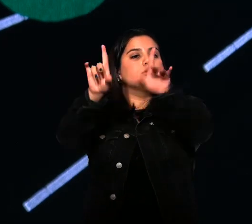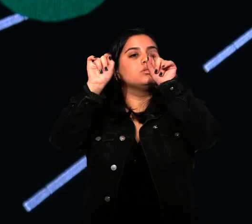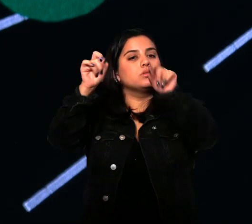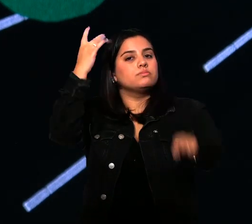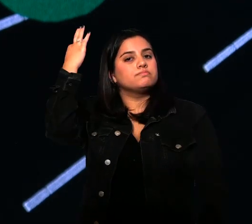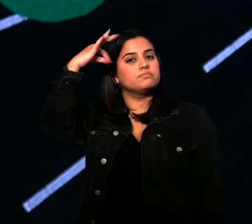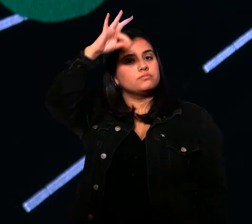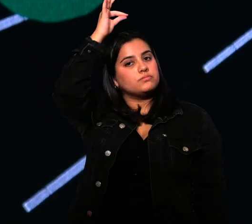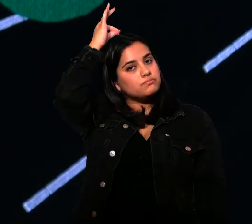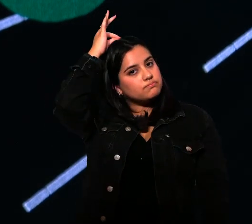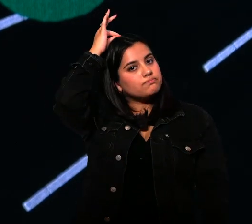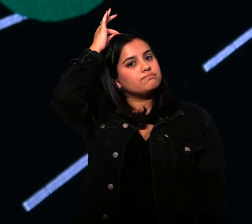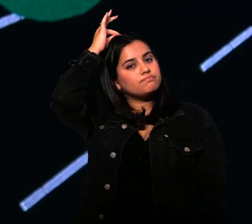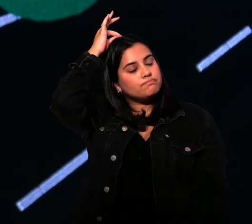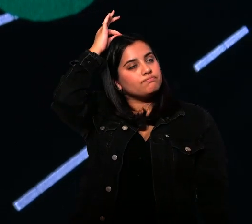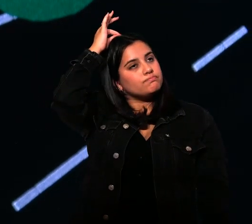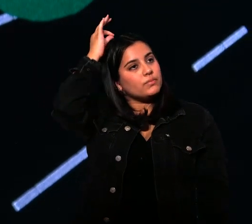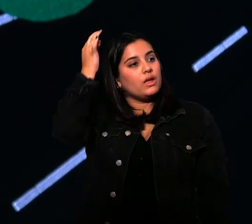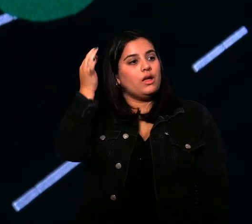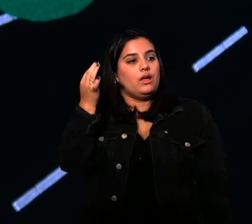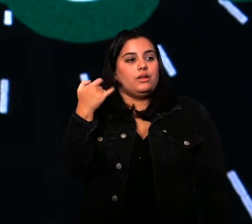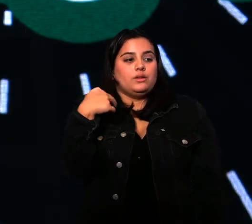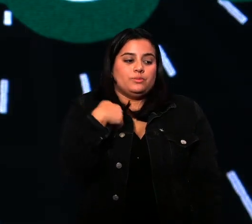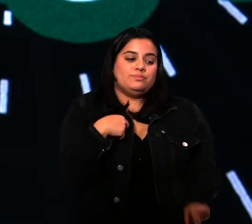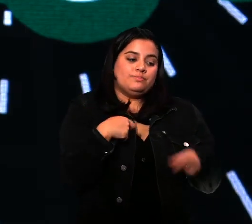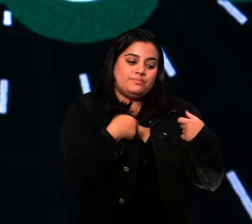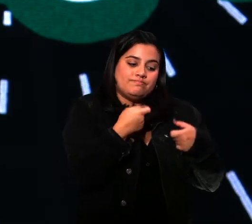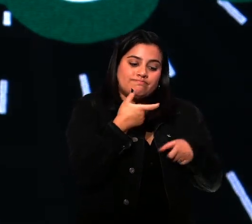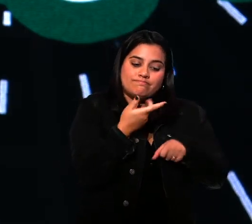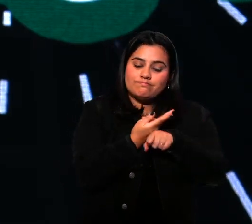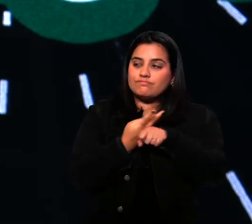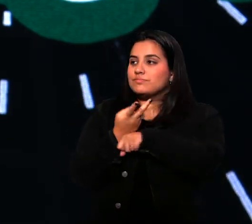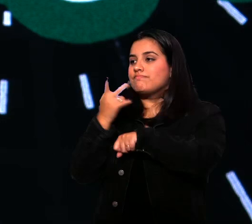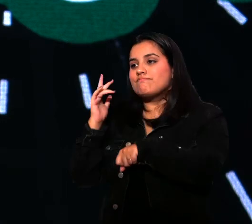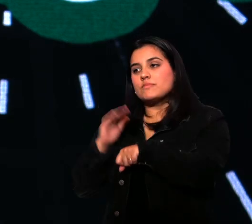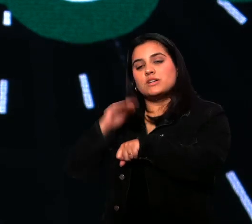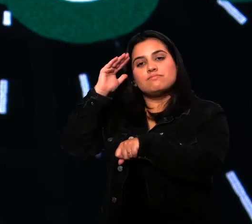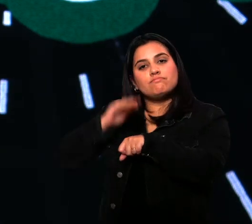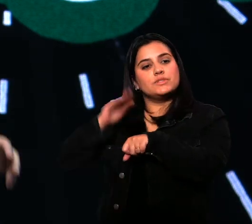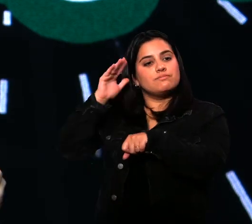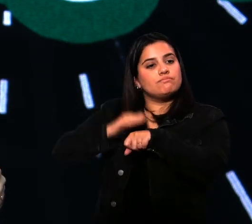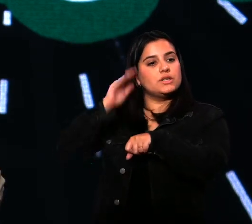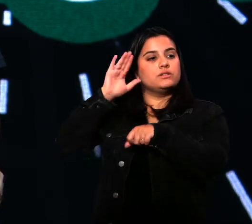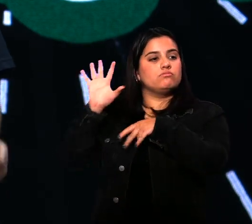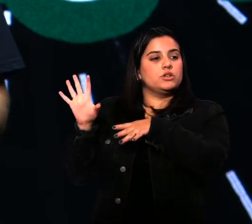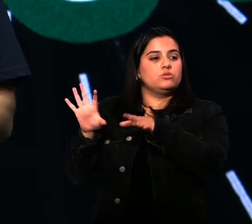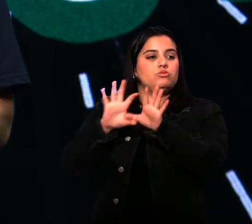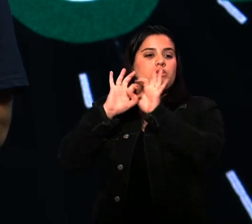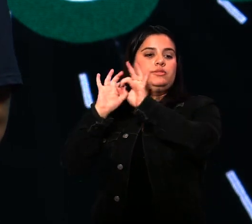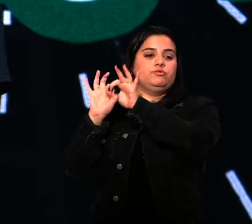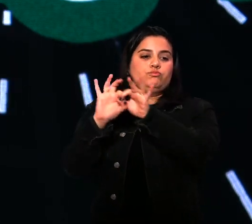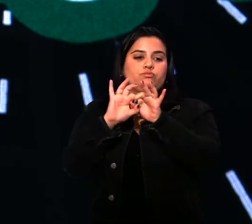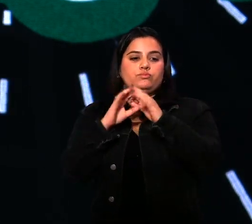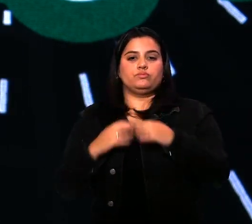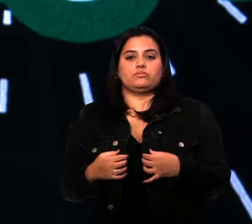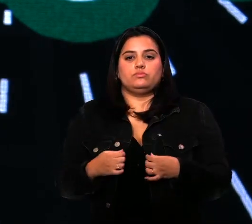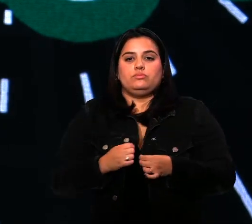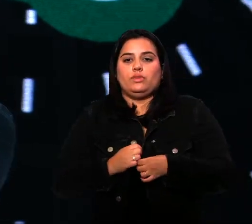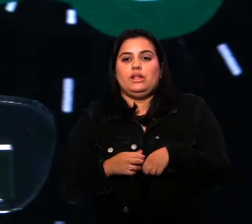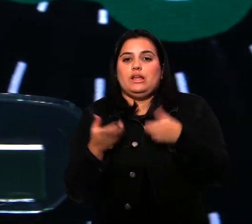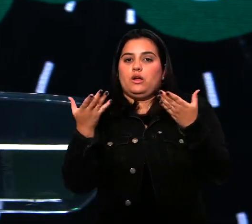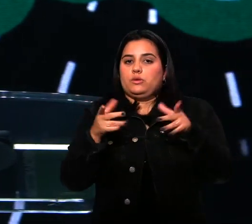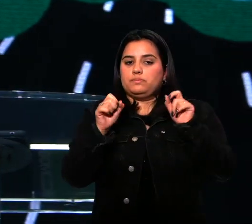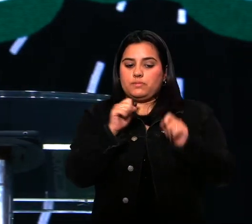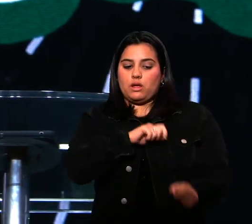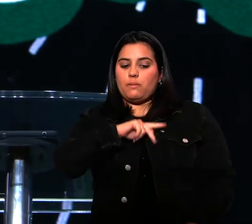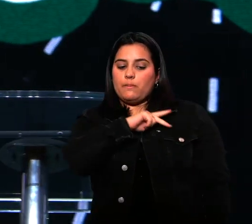áreas que eu deixo de lado e as áreas que agora preciso buscar cada vez mais unidade com os nossos irmãos. Agora, a repreensão de Paulo,